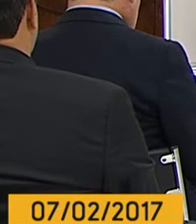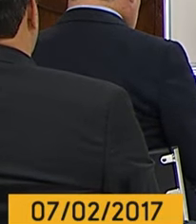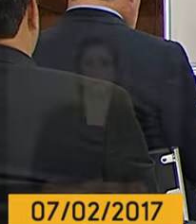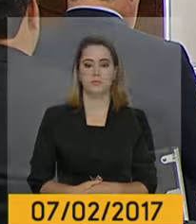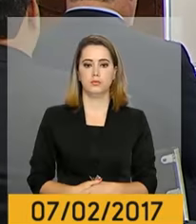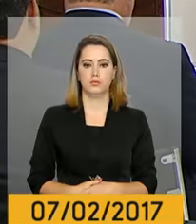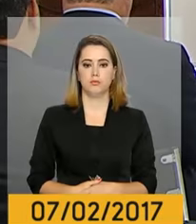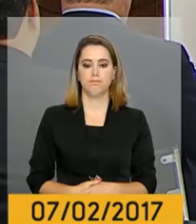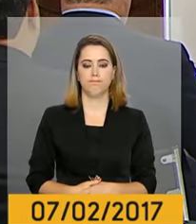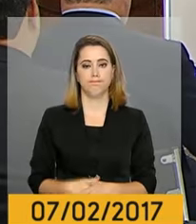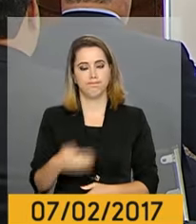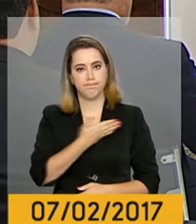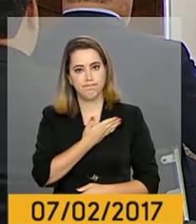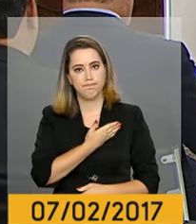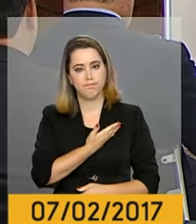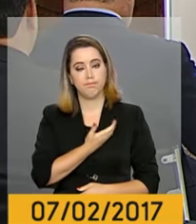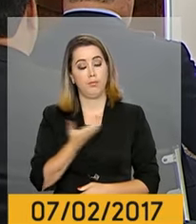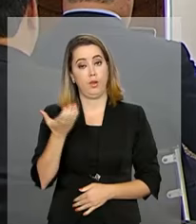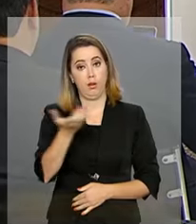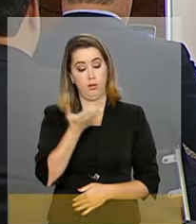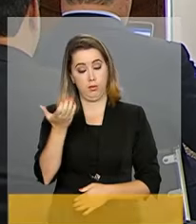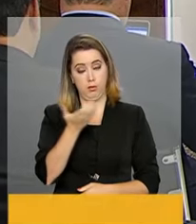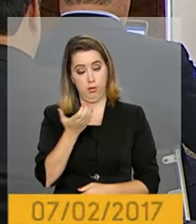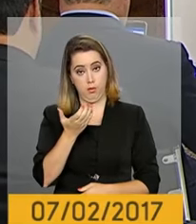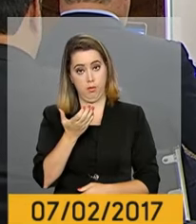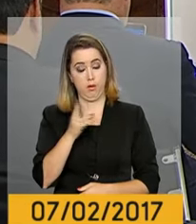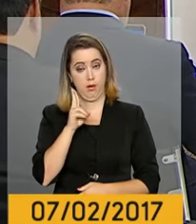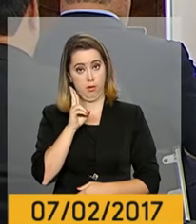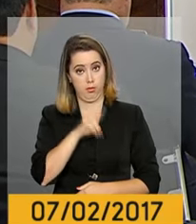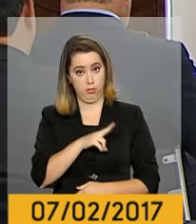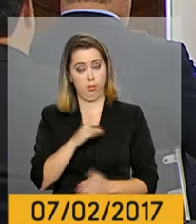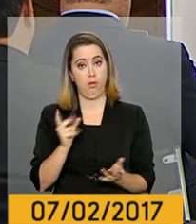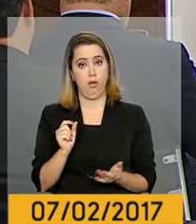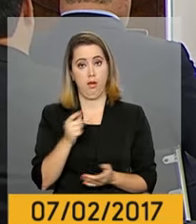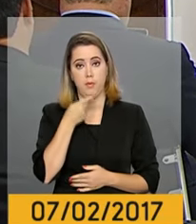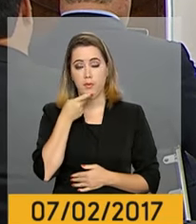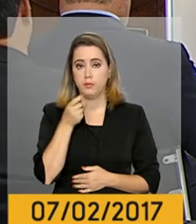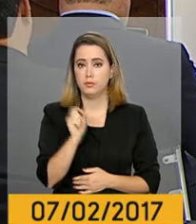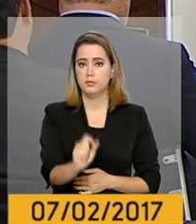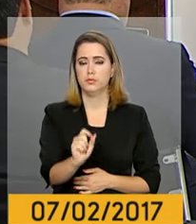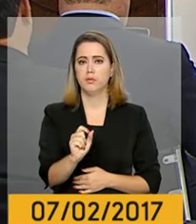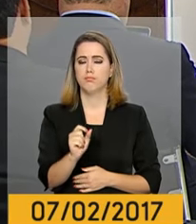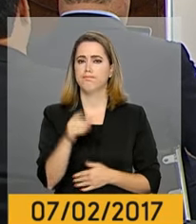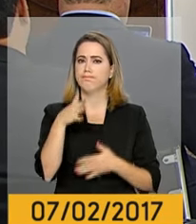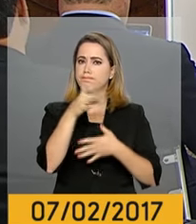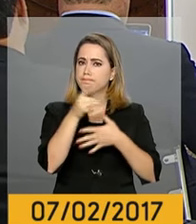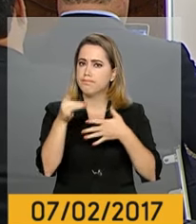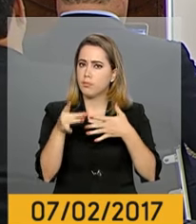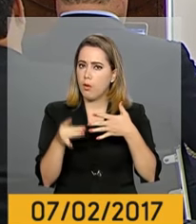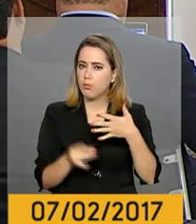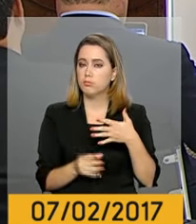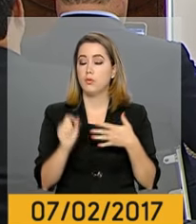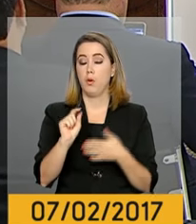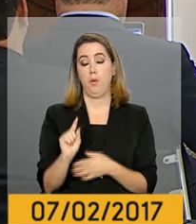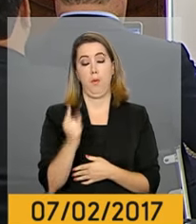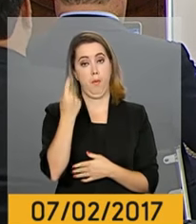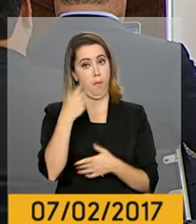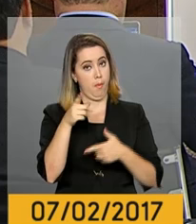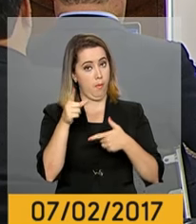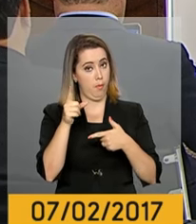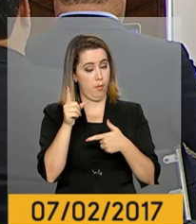Meus amigos, eu quero, muito rapidamente, registrar alguns fatos. O primeiro